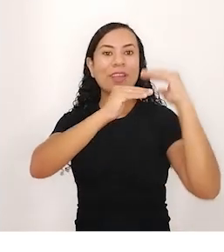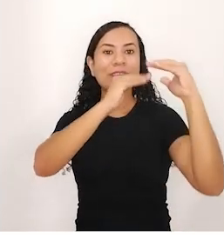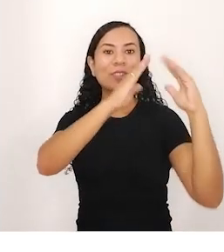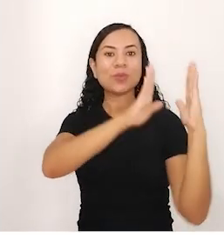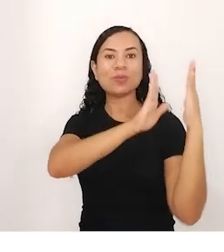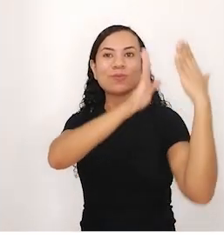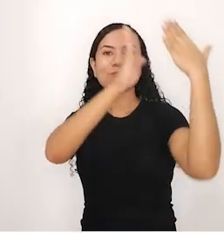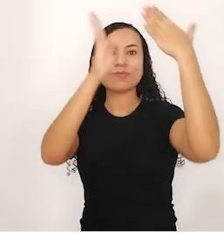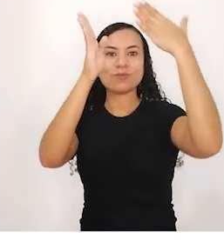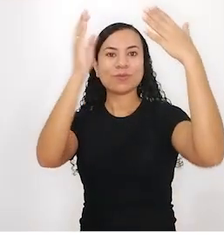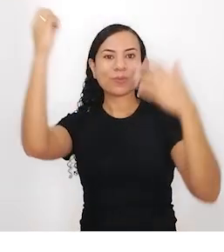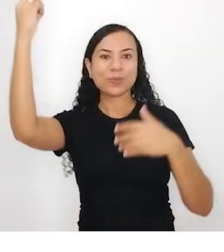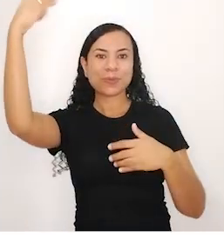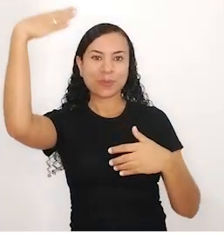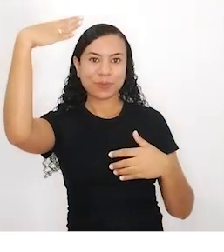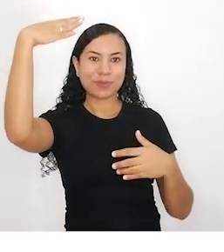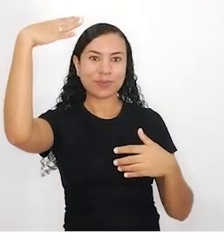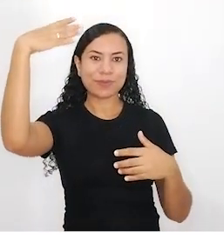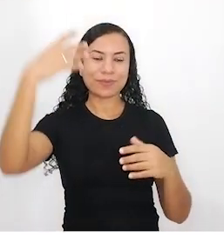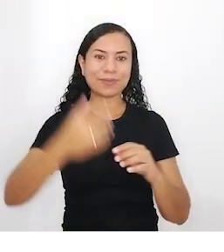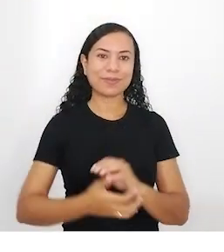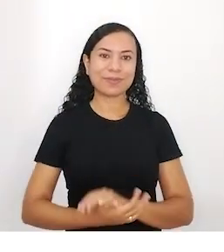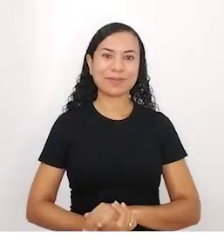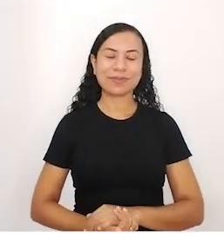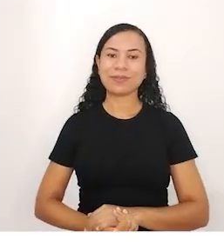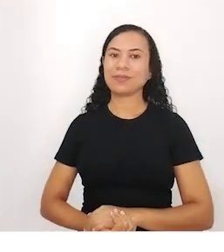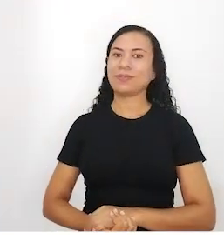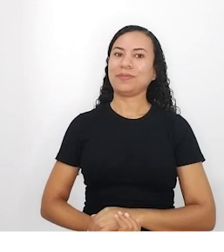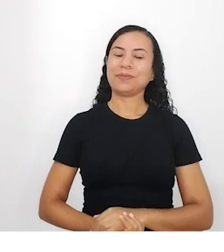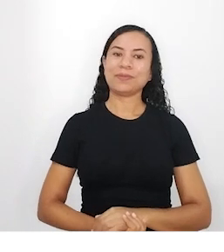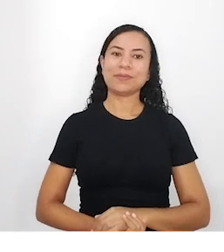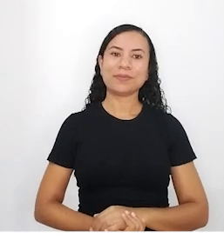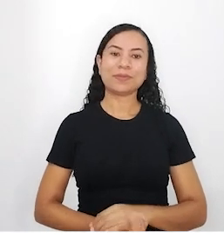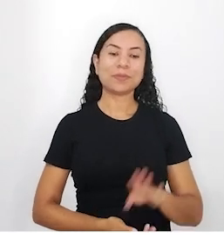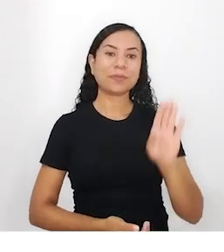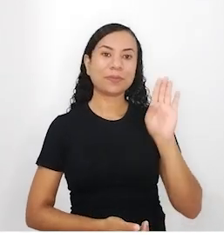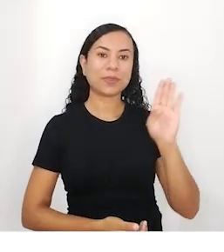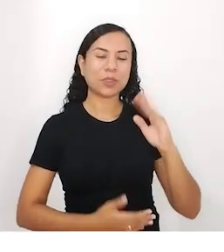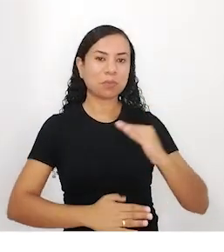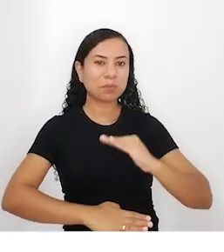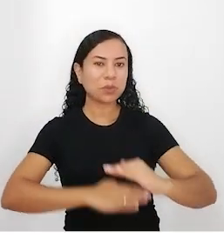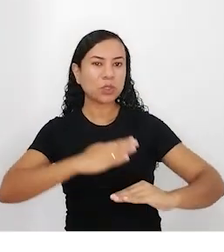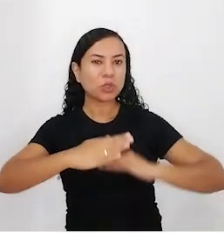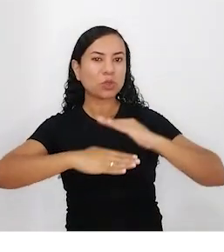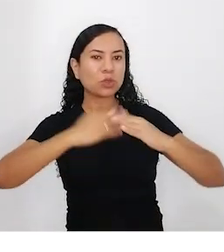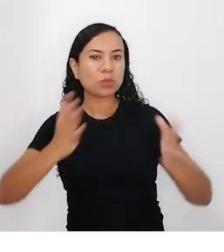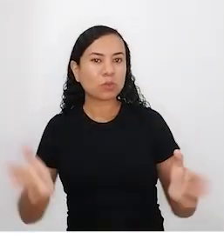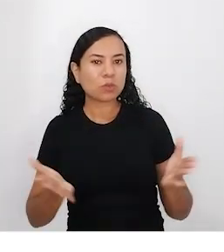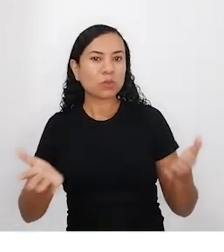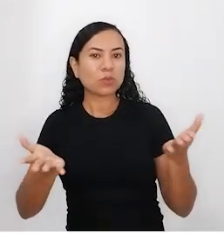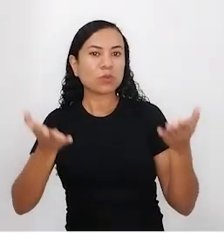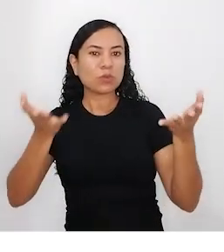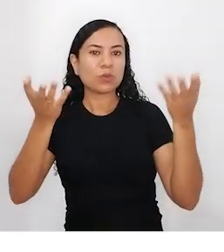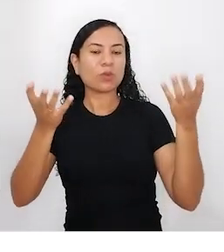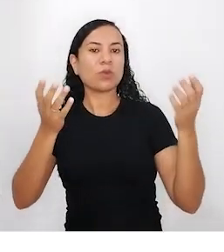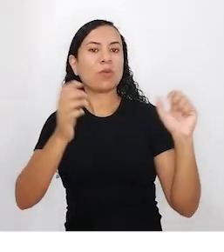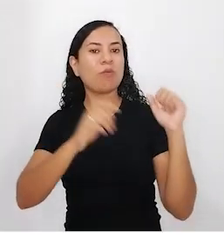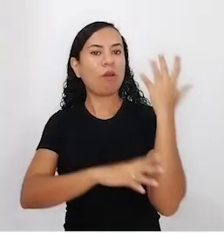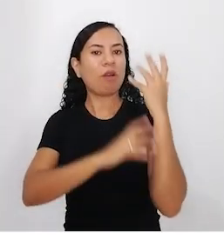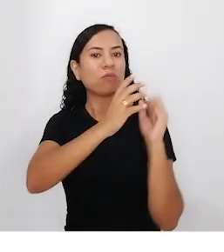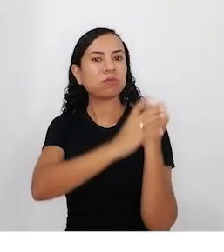gemas laterais e promove a dominância apical? C. Maturação de frutos e queda das